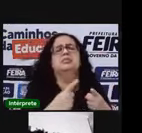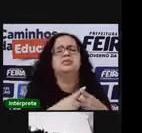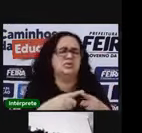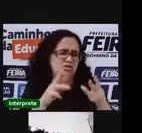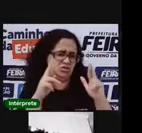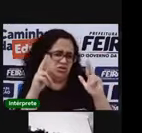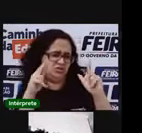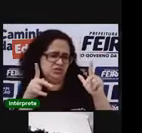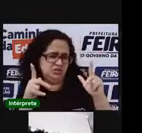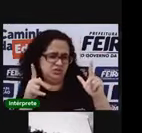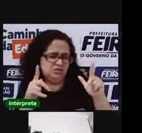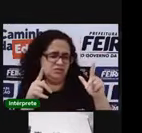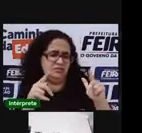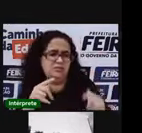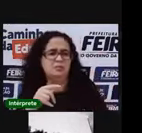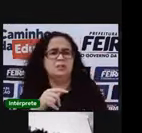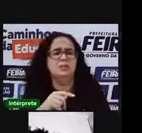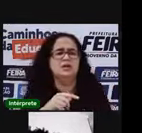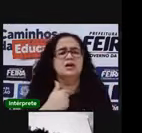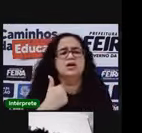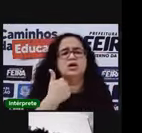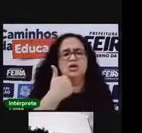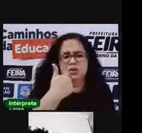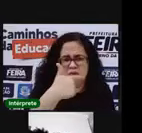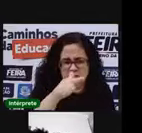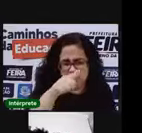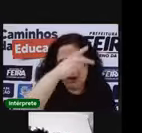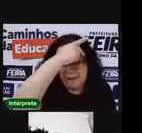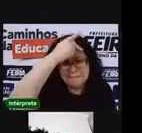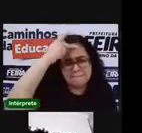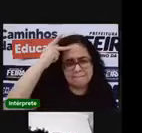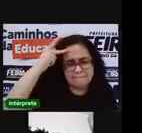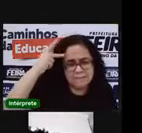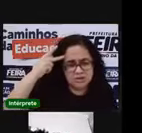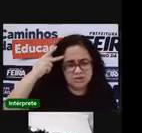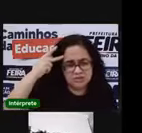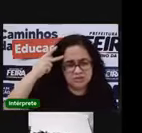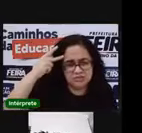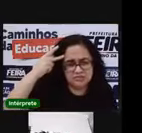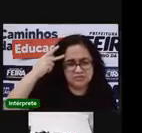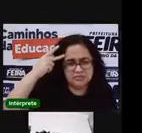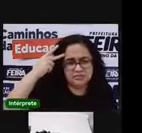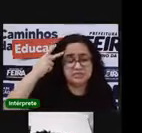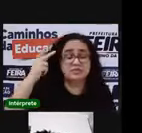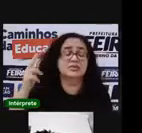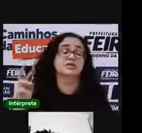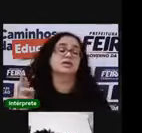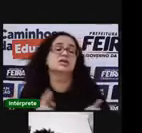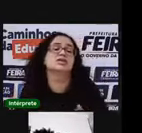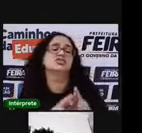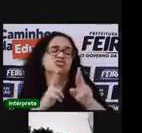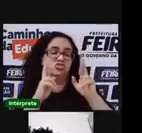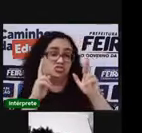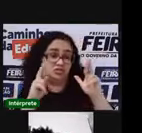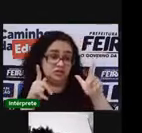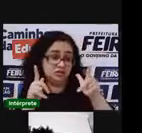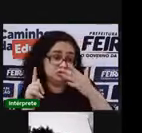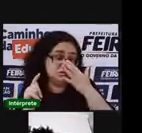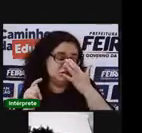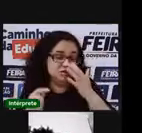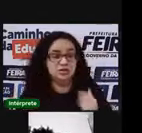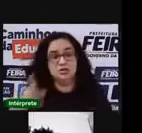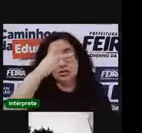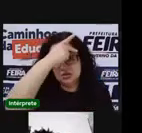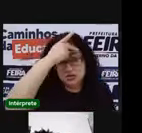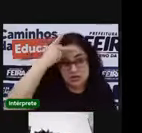mim. Será que o outro não é essa pessoa que é diferente da